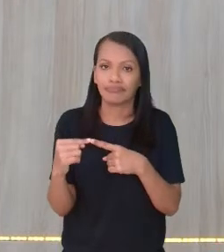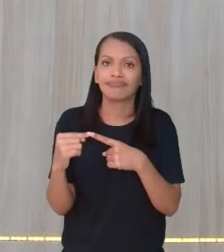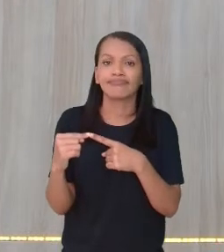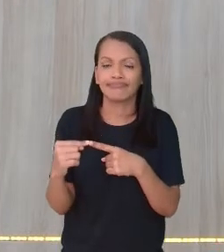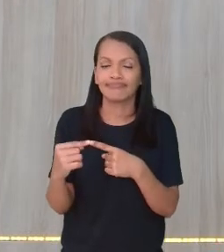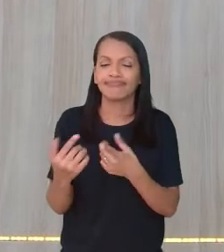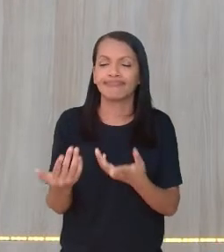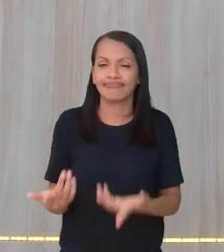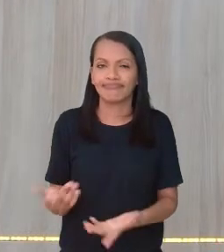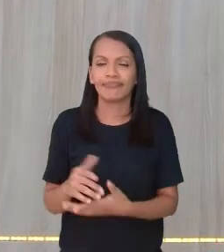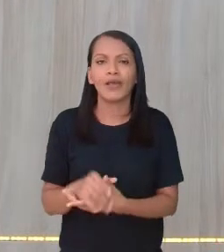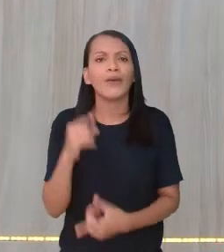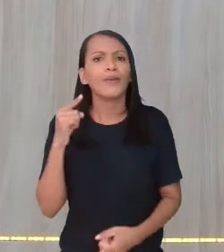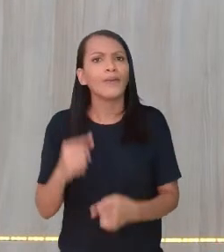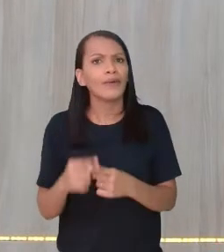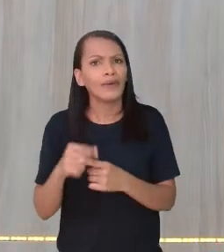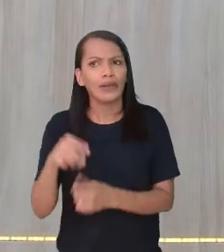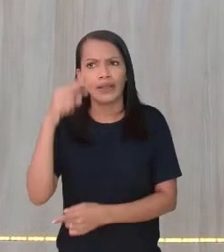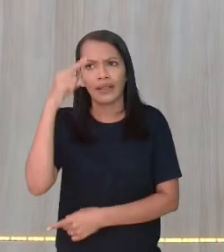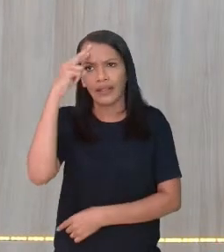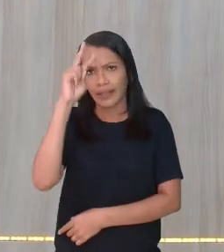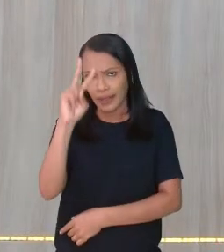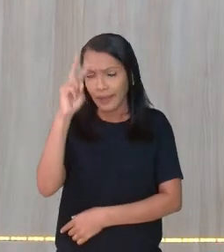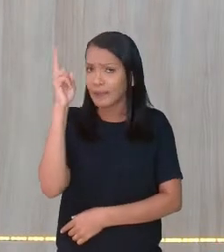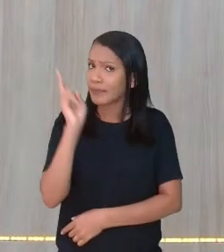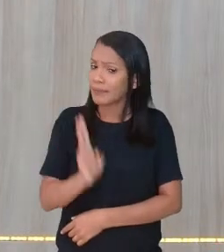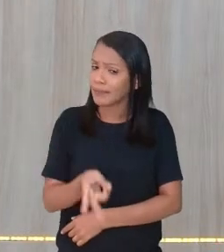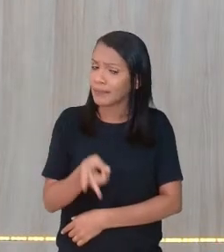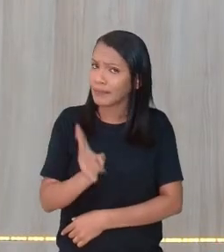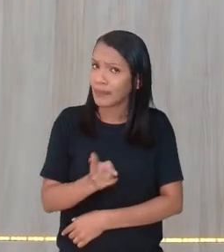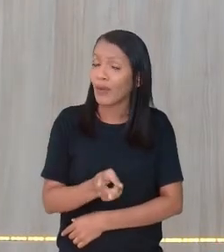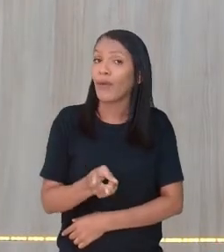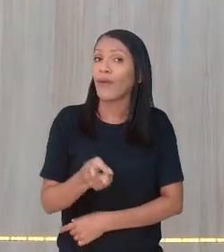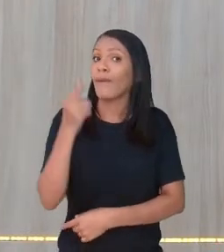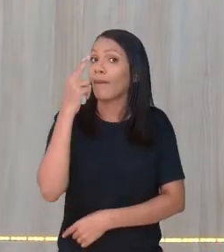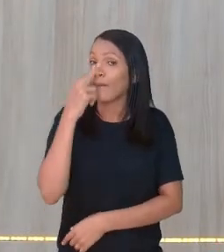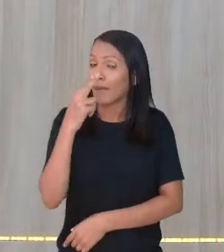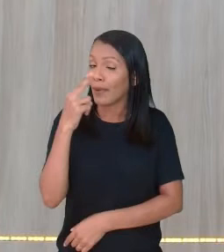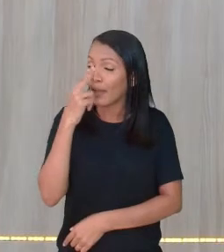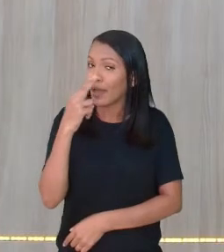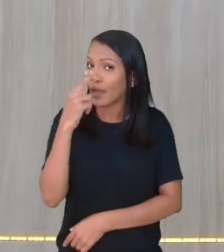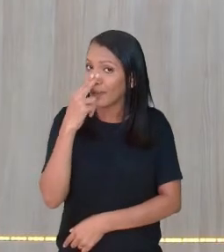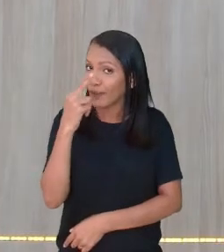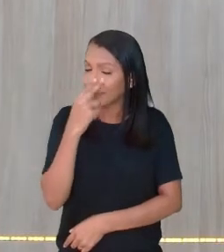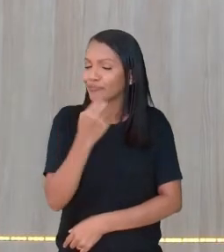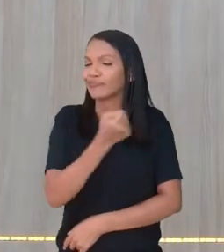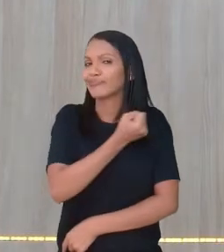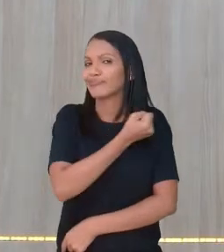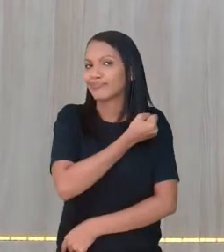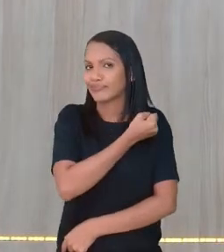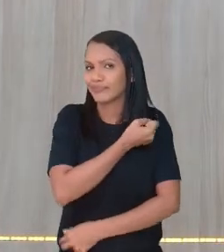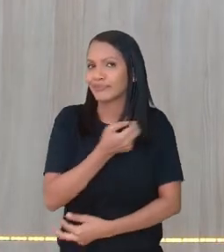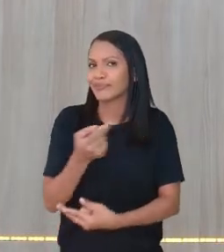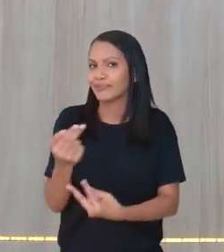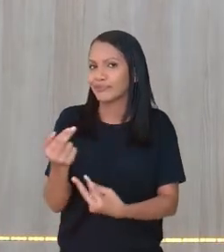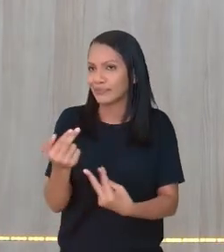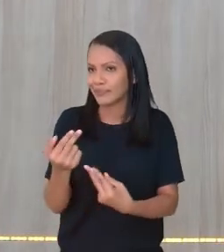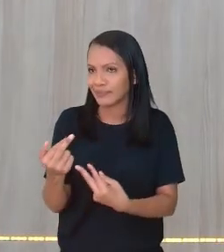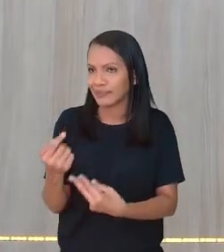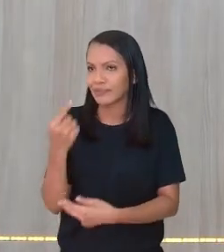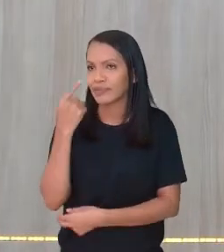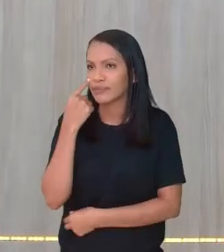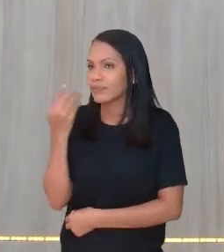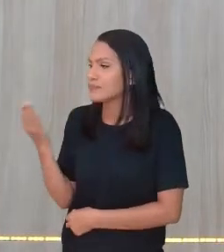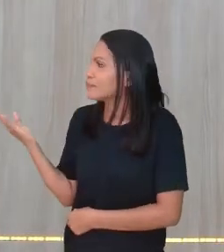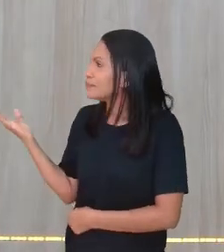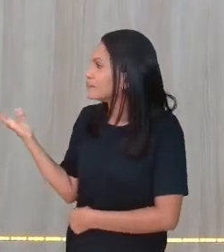quanto o denominador. Porque lembra, tem que ser pelo mesmo valor. Quando a gente encontra essa fração, a gente chama ela de fração